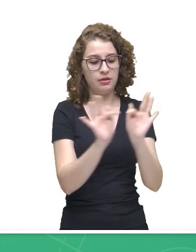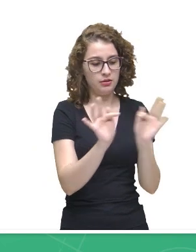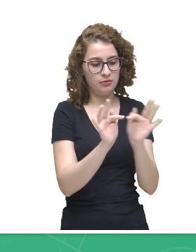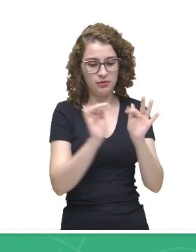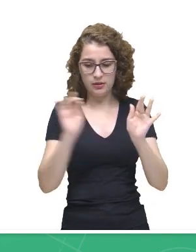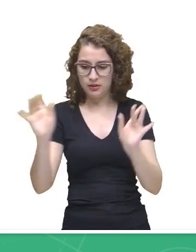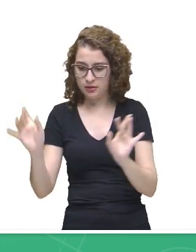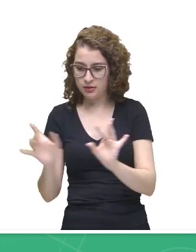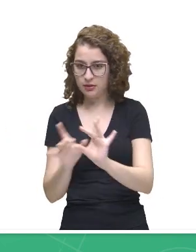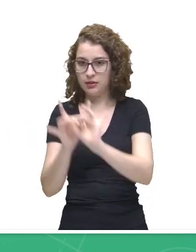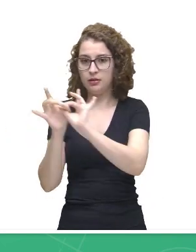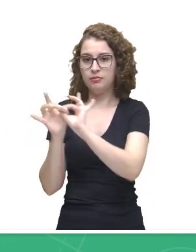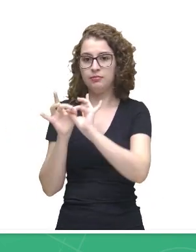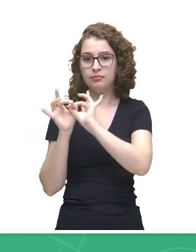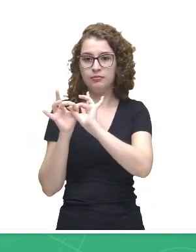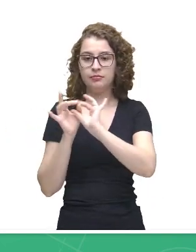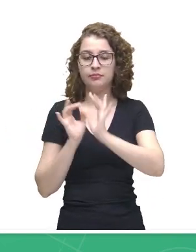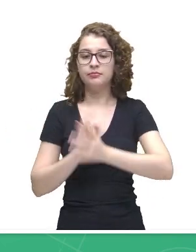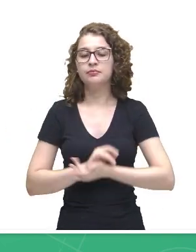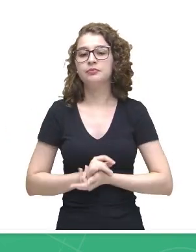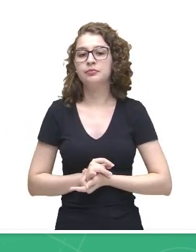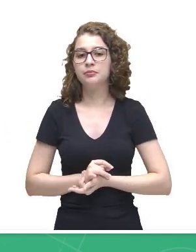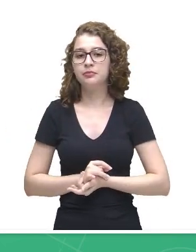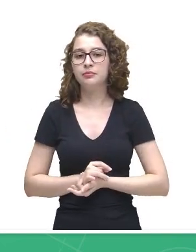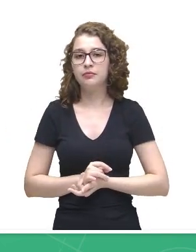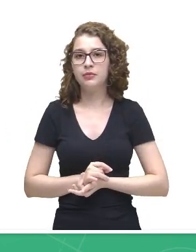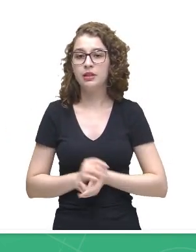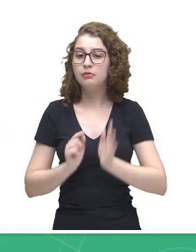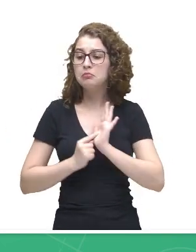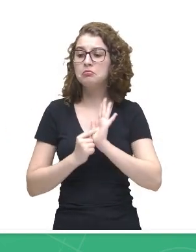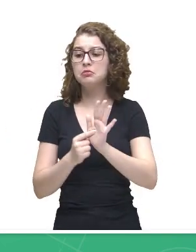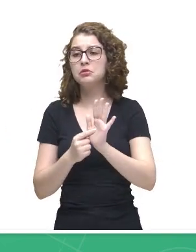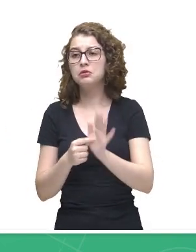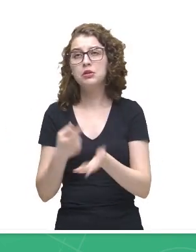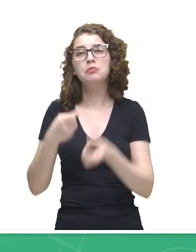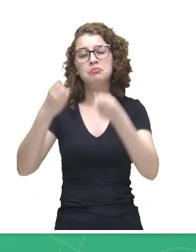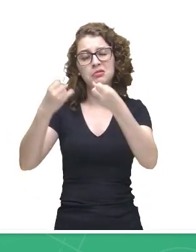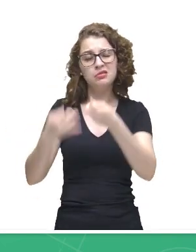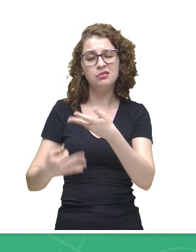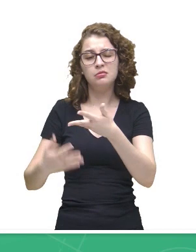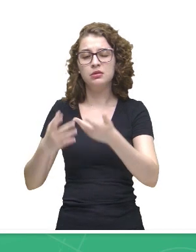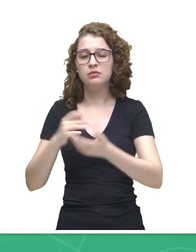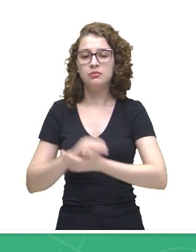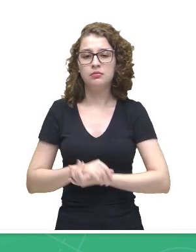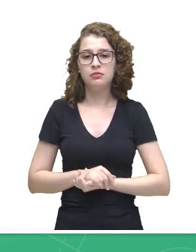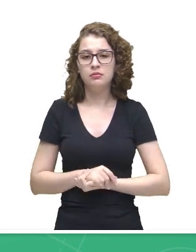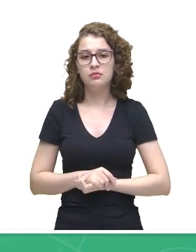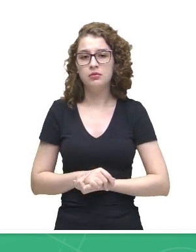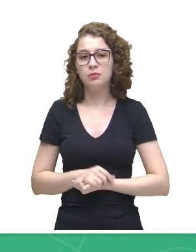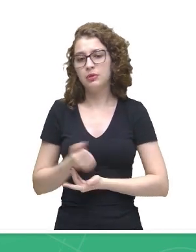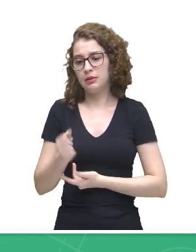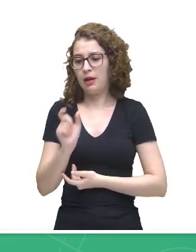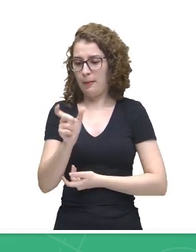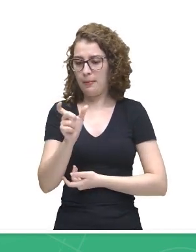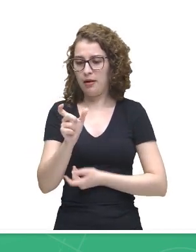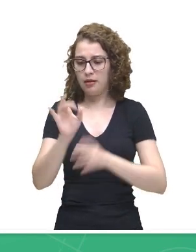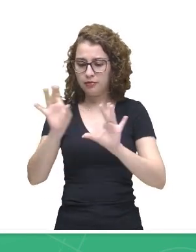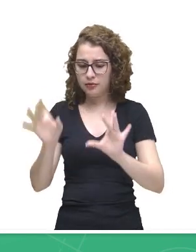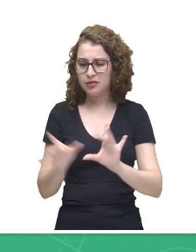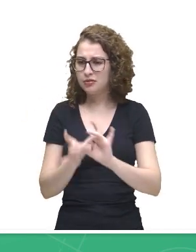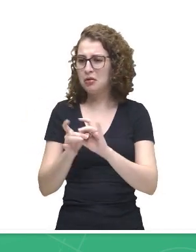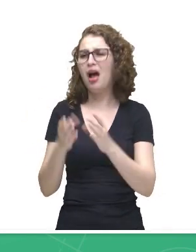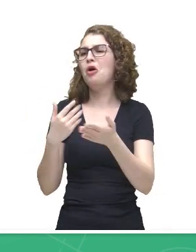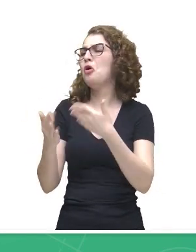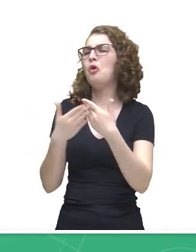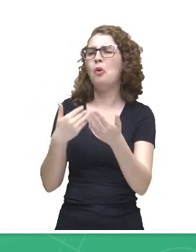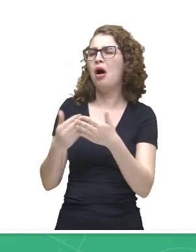sempre passar uma ideia para você. Eu não vou usar uma link word de qualquer jeito.